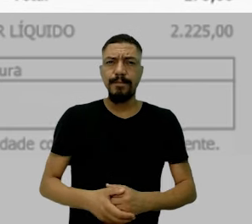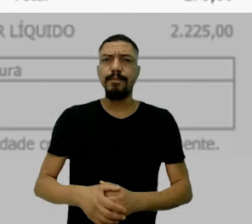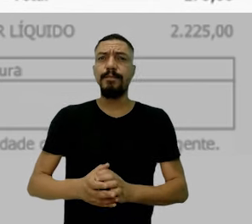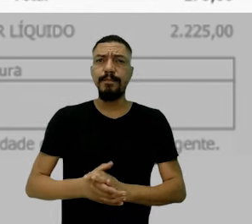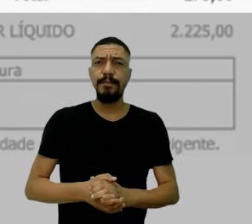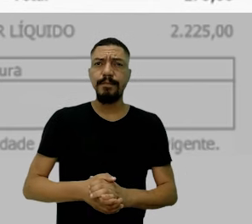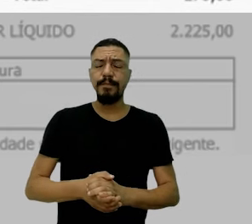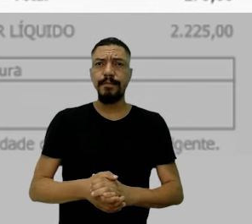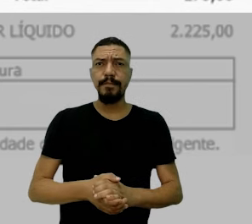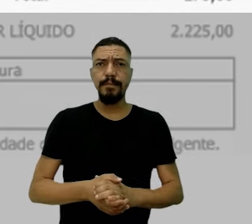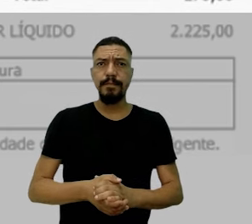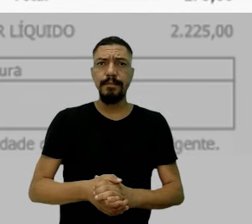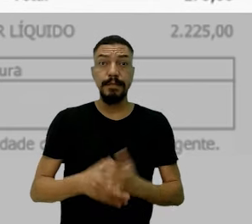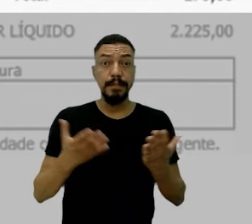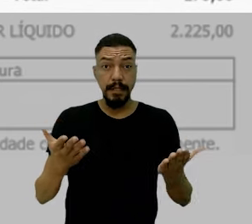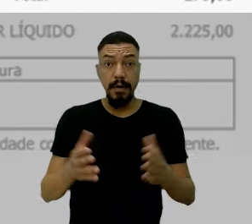Exatamente. Então,